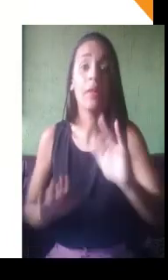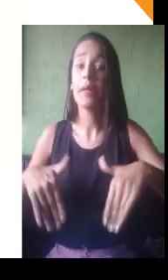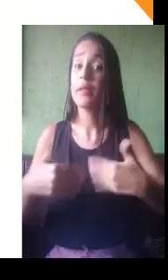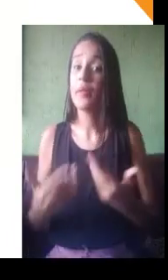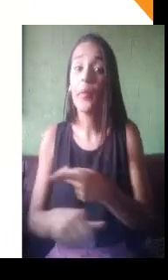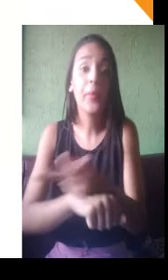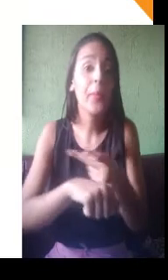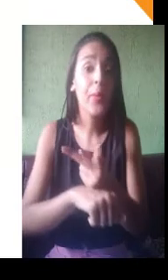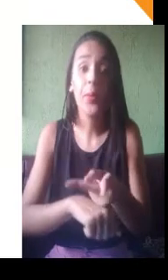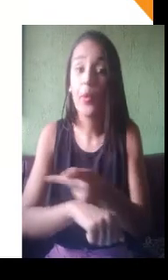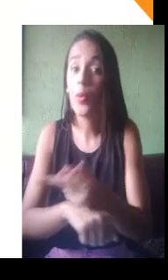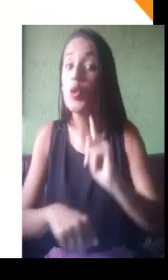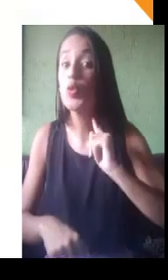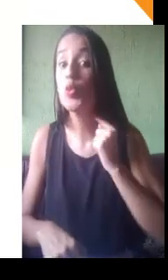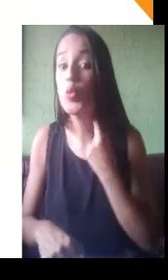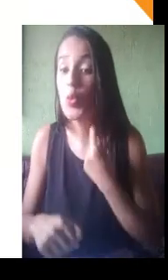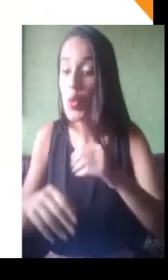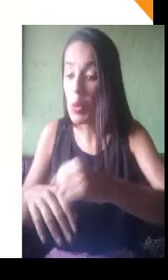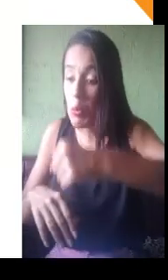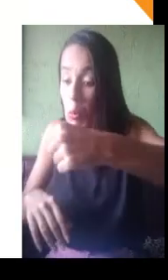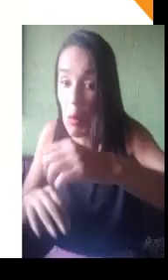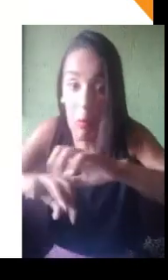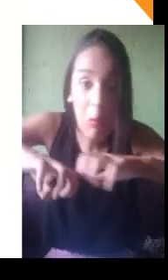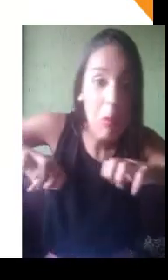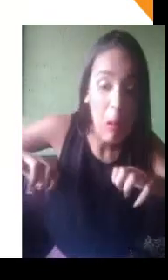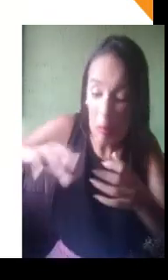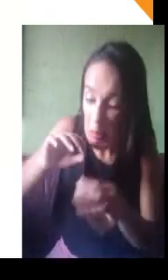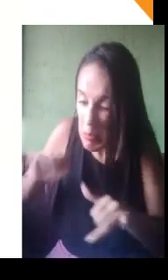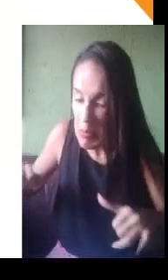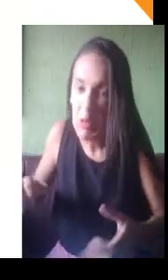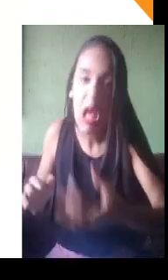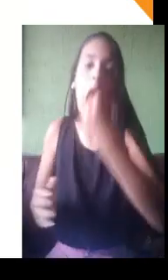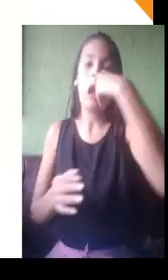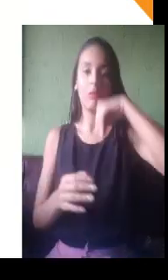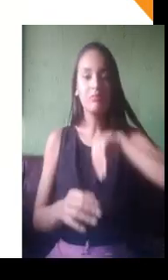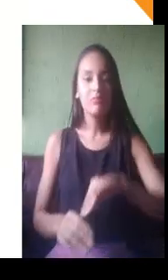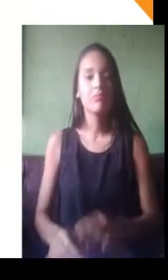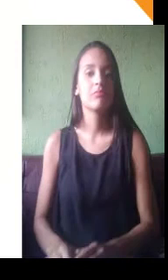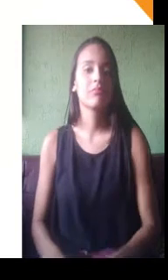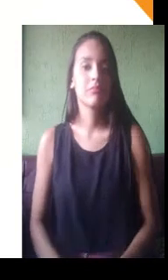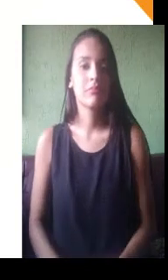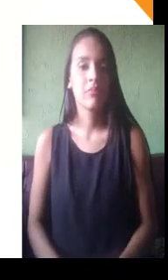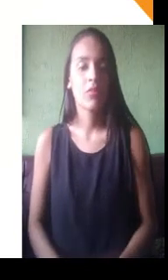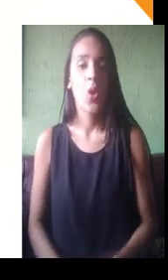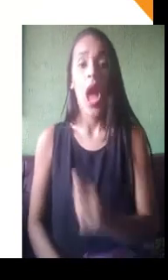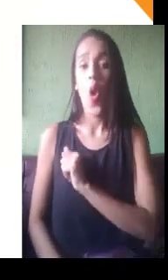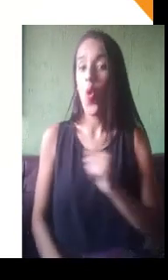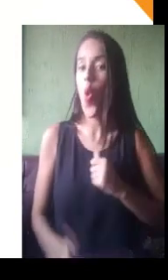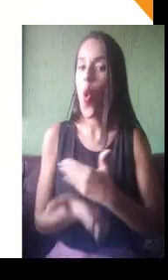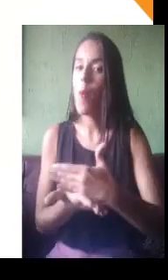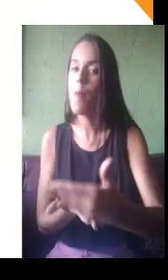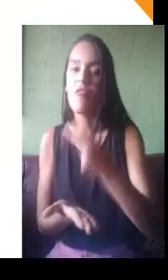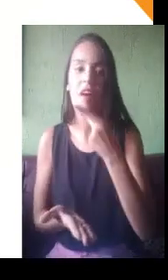lixo, detritos orgânicos ali, para se alimentar. Então, gente tem a presença de um personagem, que ele